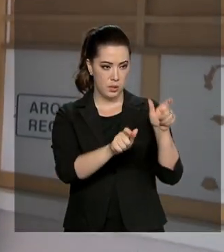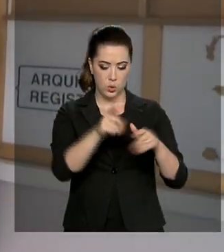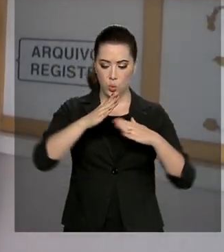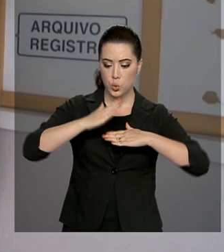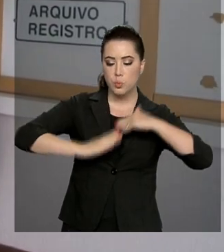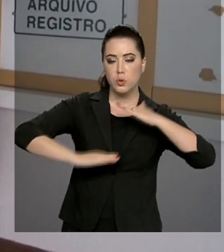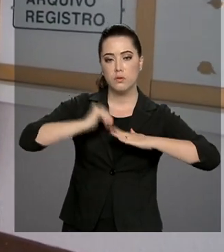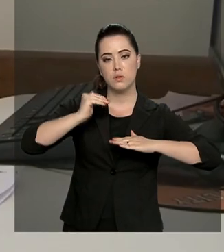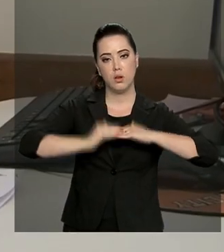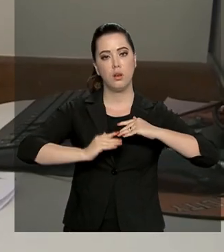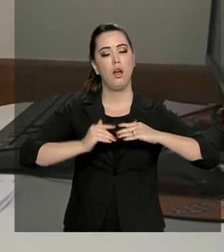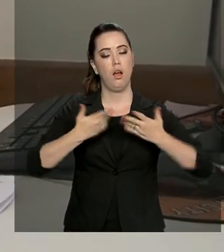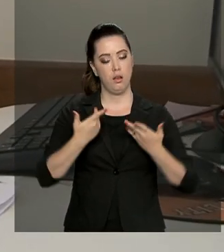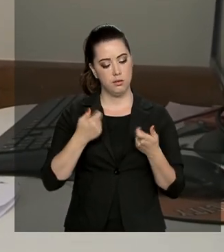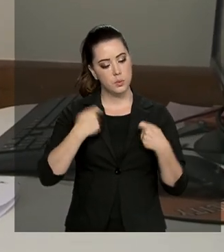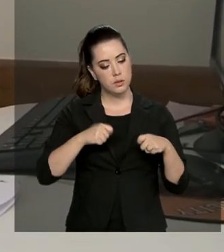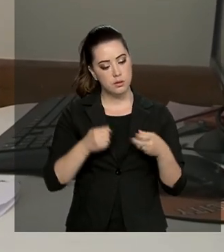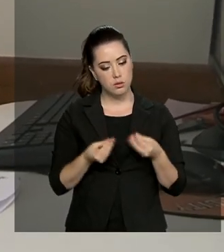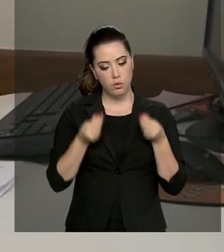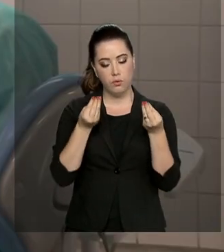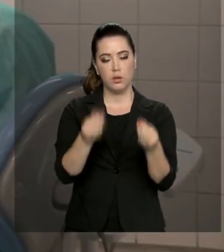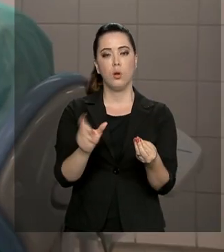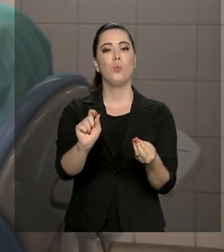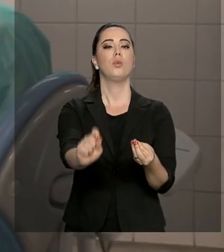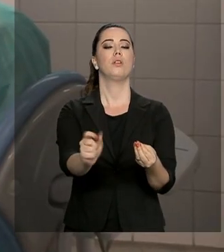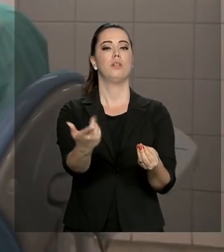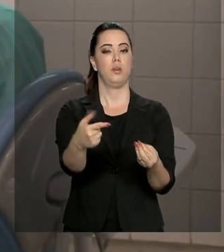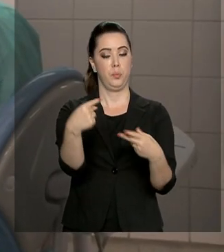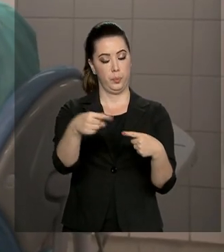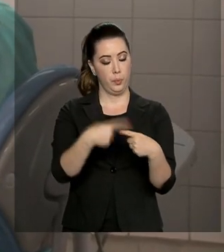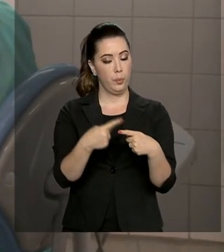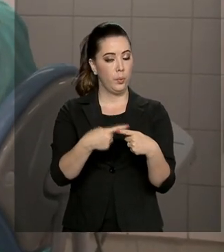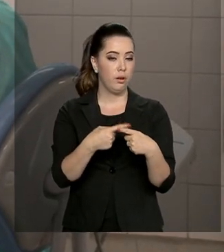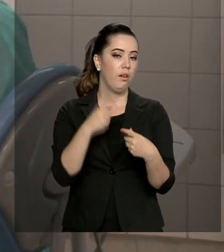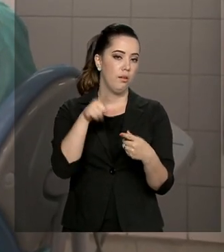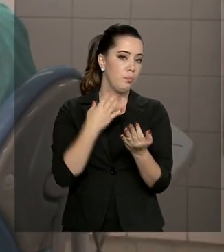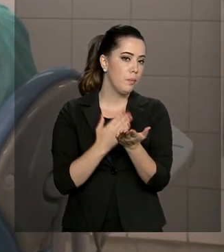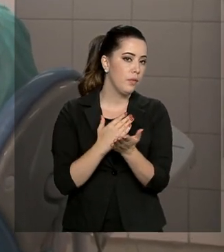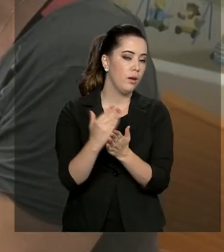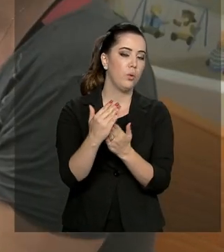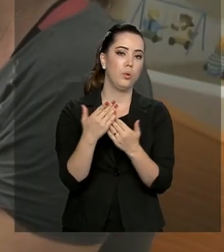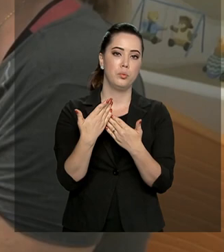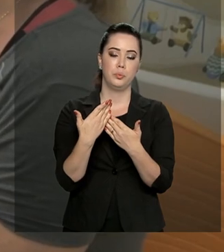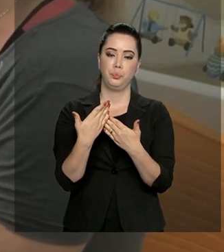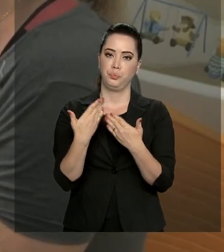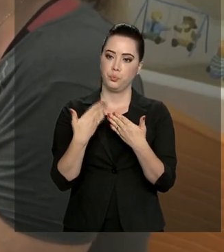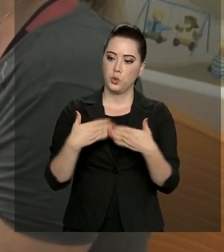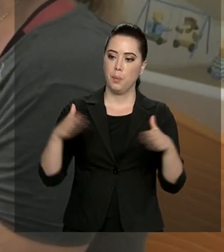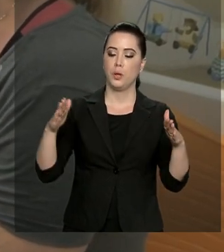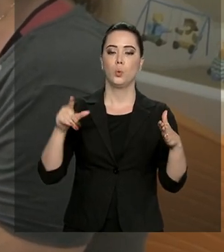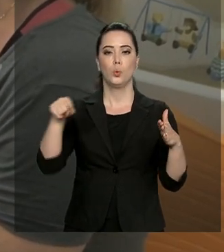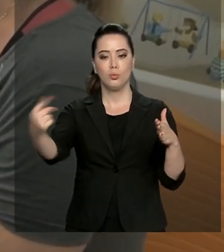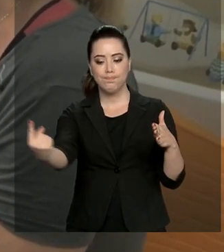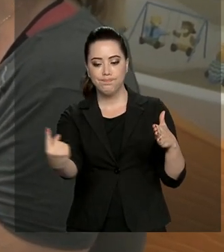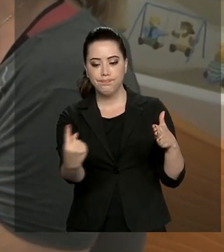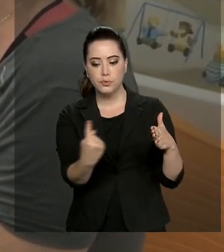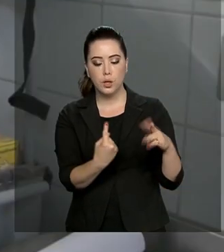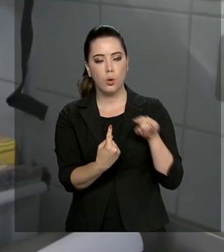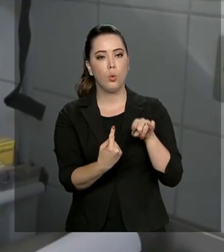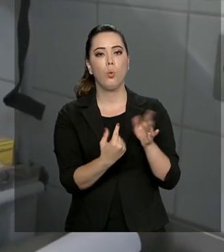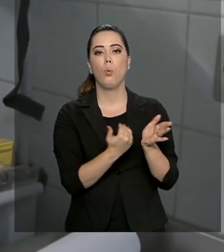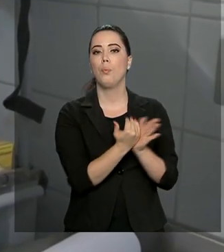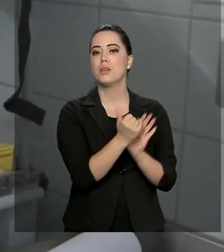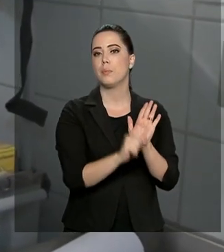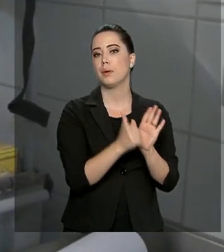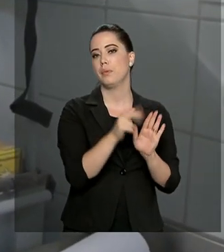dos profissionais nos atendimentos que são a porta de entrada do Sistema Único de Saúde. A atenção primária